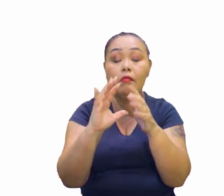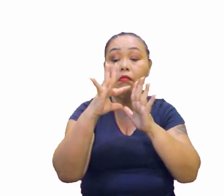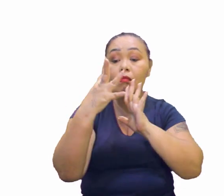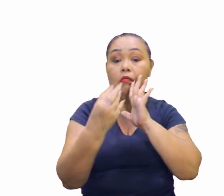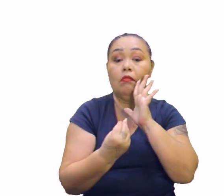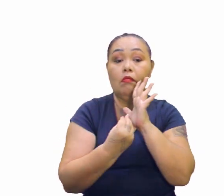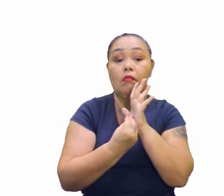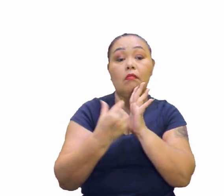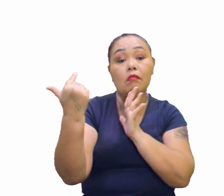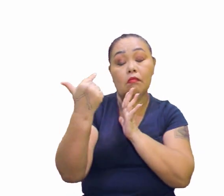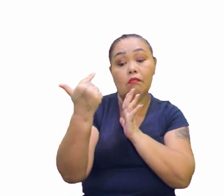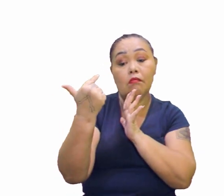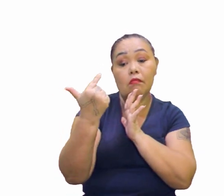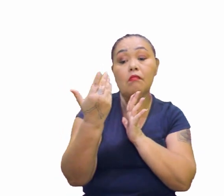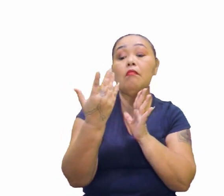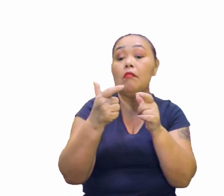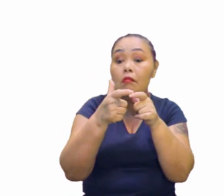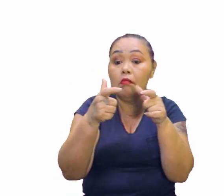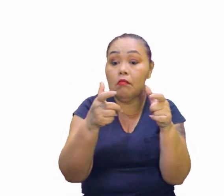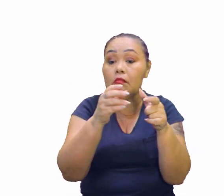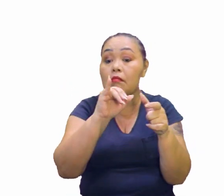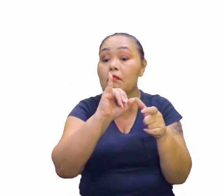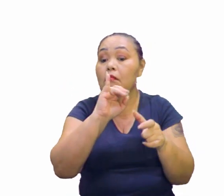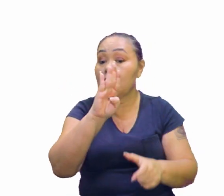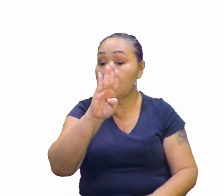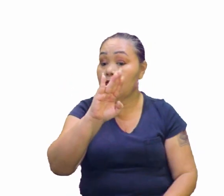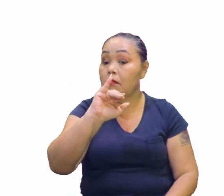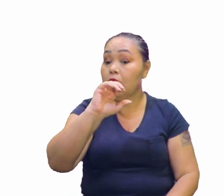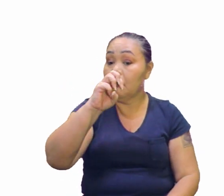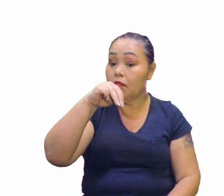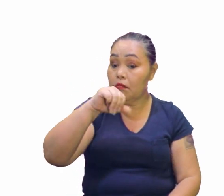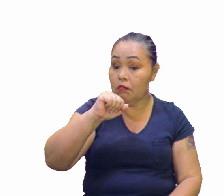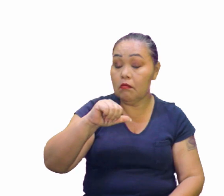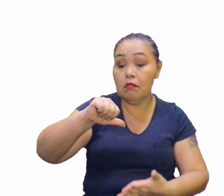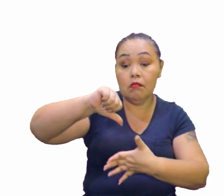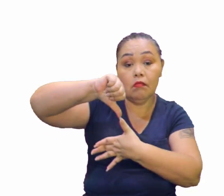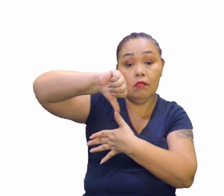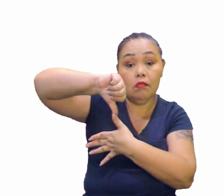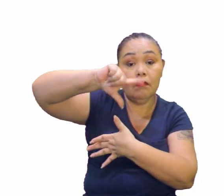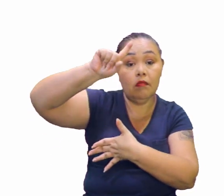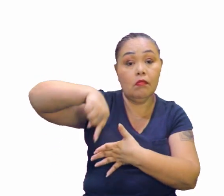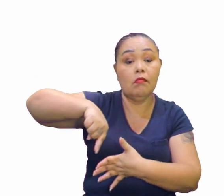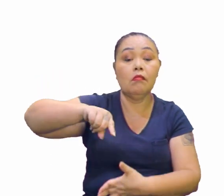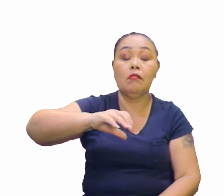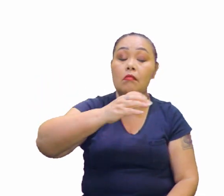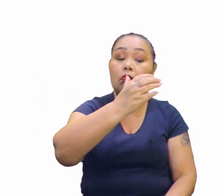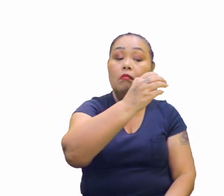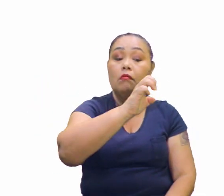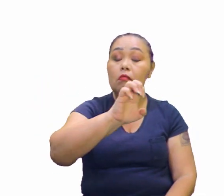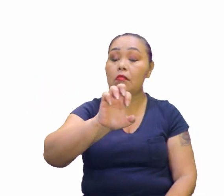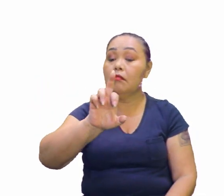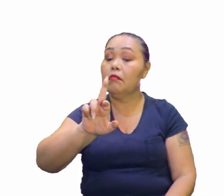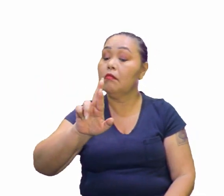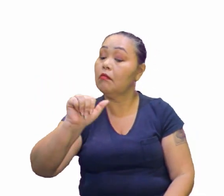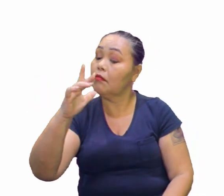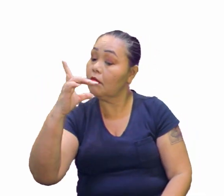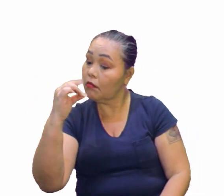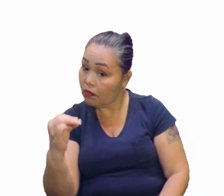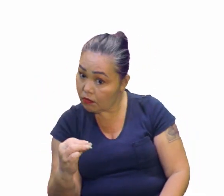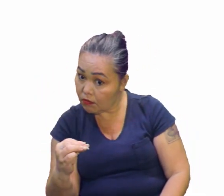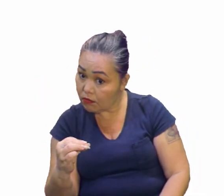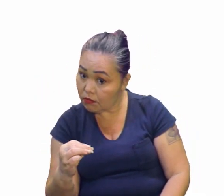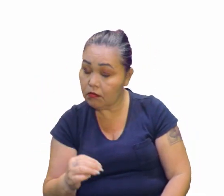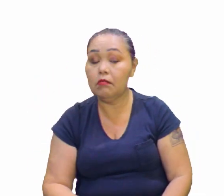Amazônia. O segundo maior bioma da América do Sul é o Cerrado,